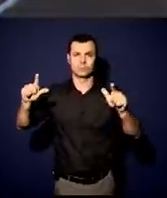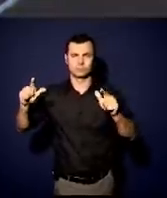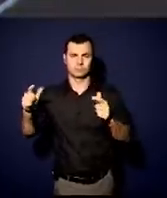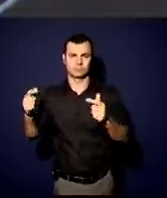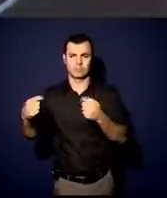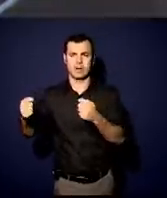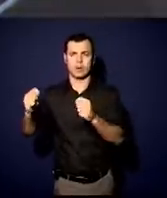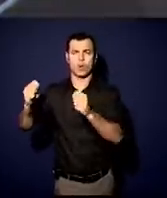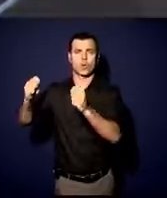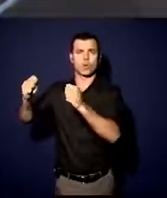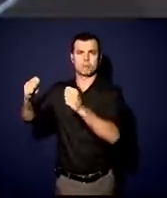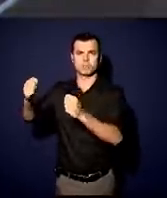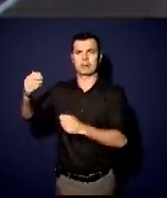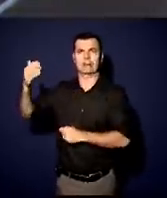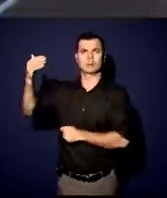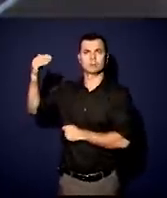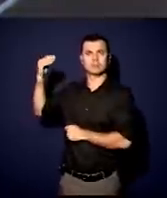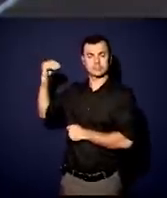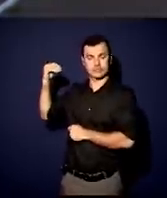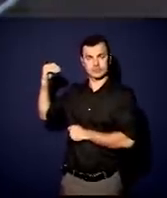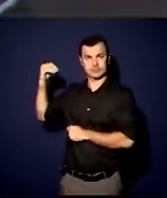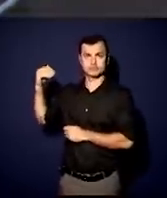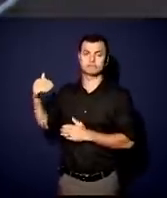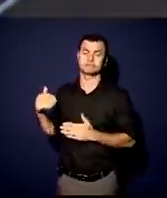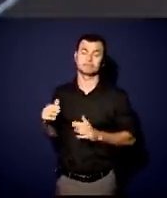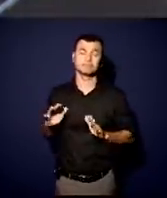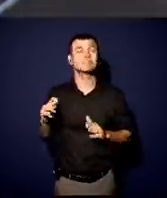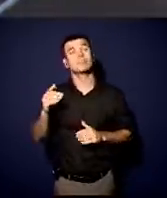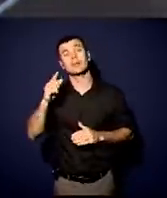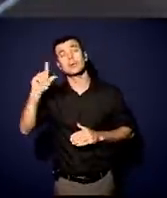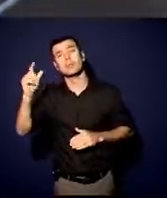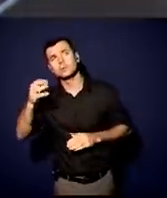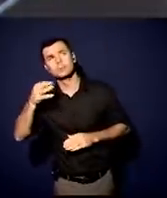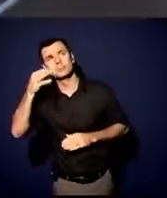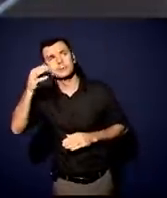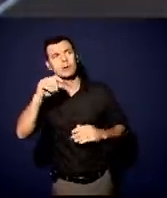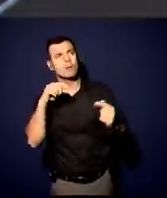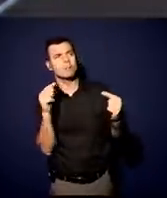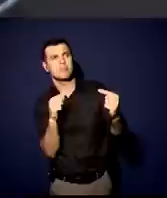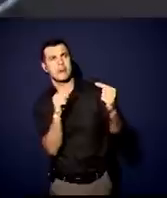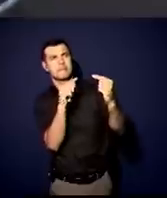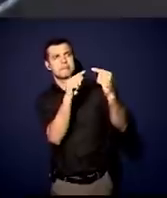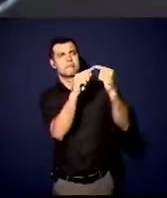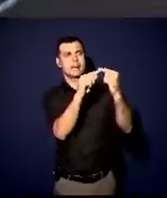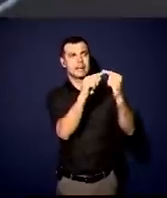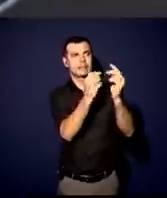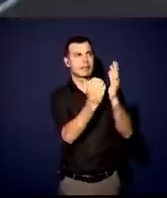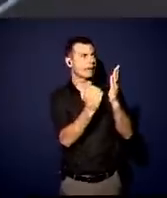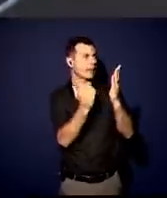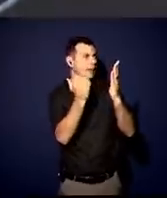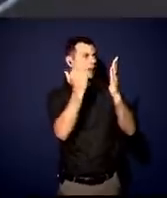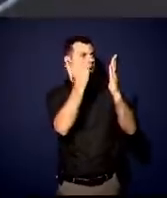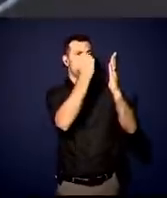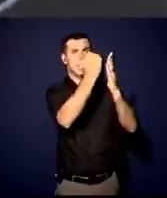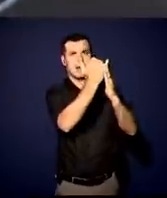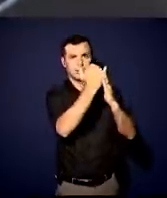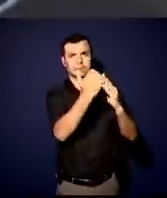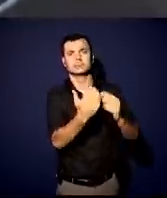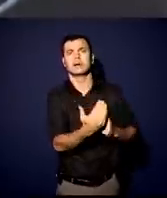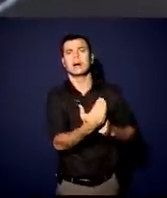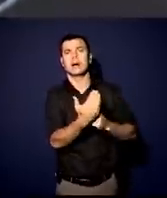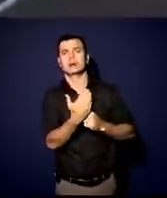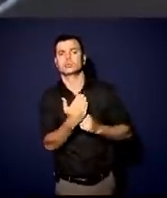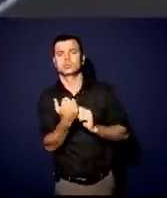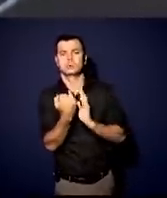passado então essa um outro argumento é que uma meta mais alta uma meta mais alta ajudaria a gente no